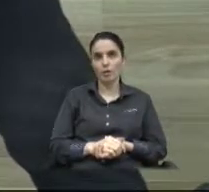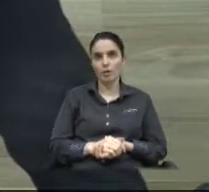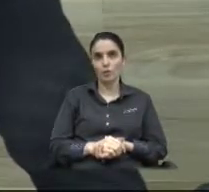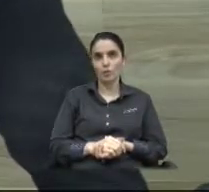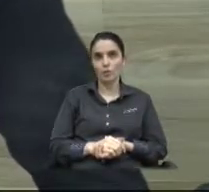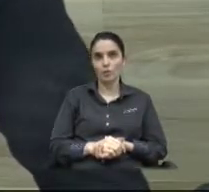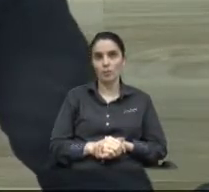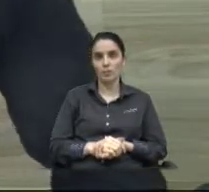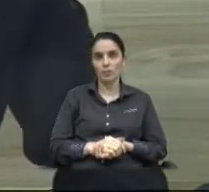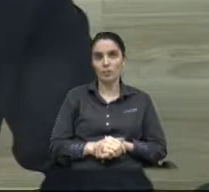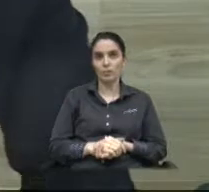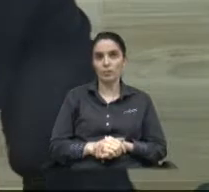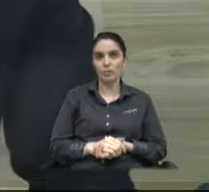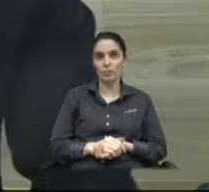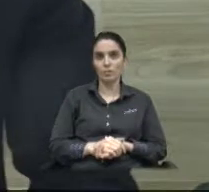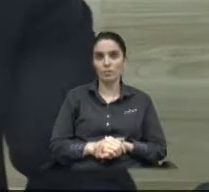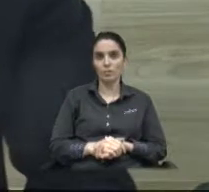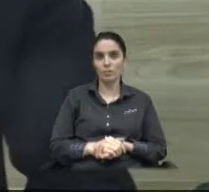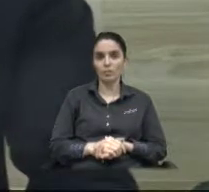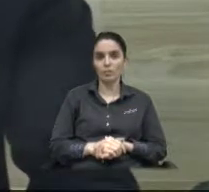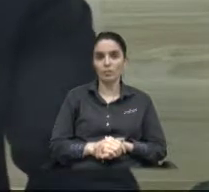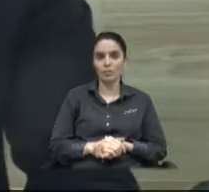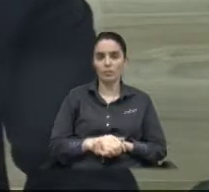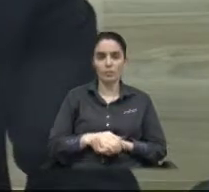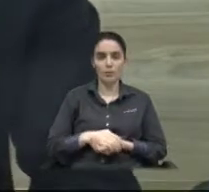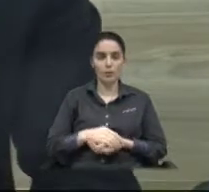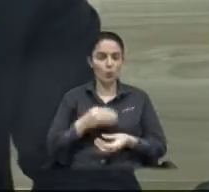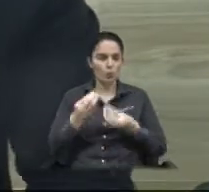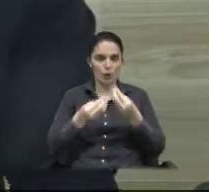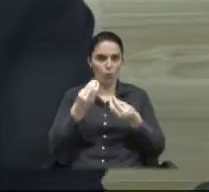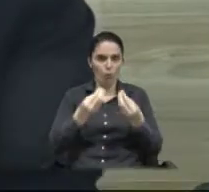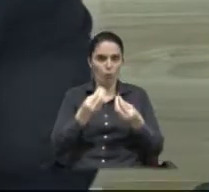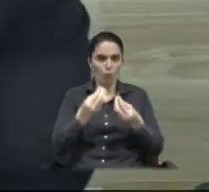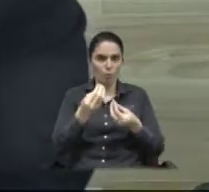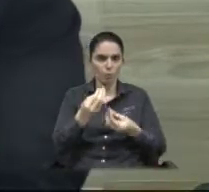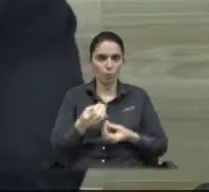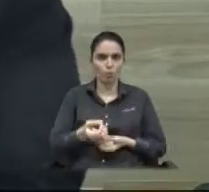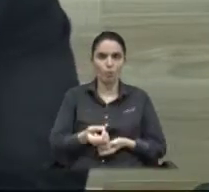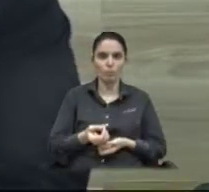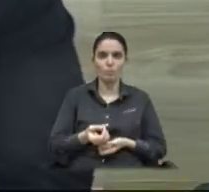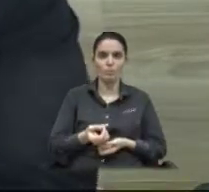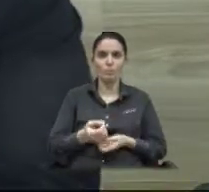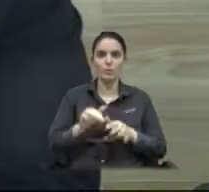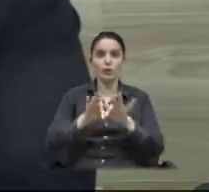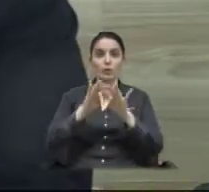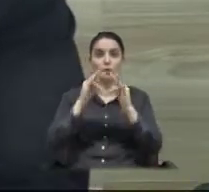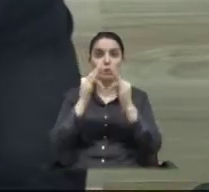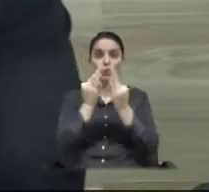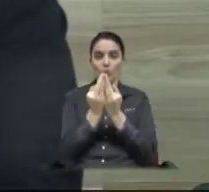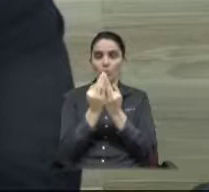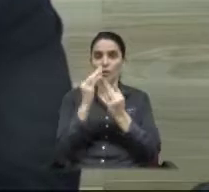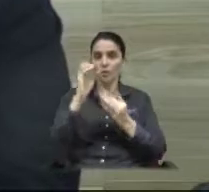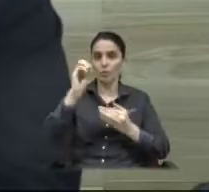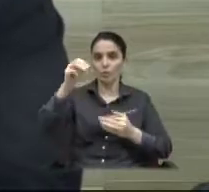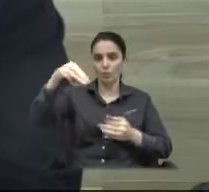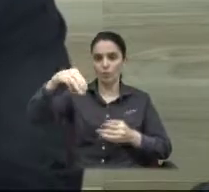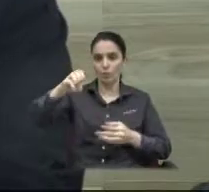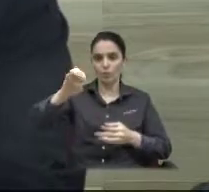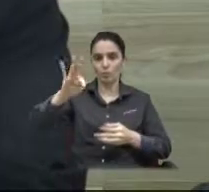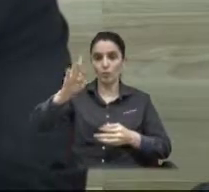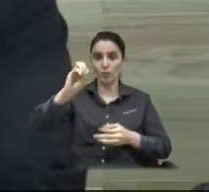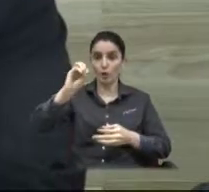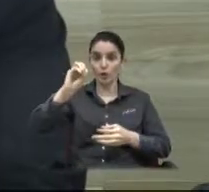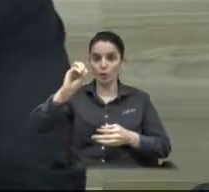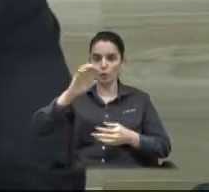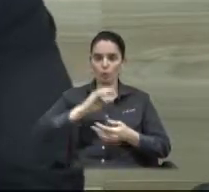acho que eu não preciso nem quantificar o quão importante foi e ainda é a família Ometo aqui para a região, mas acreditou no